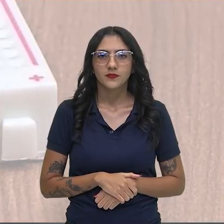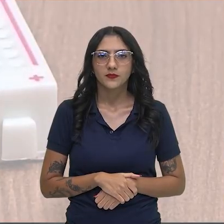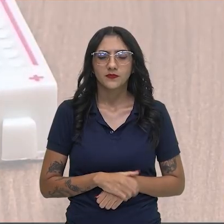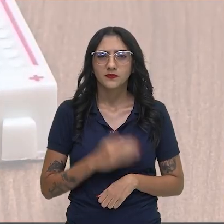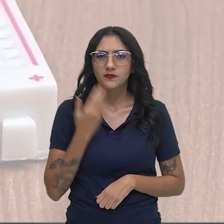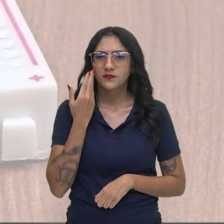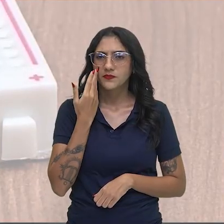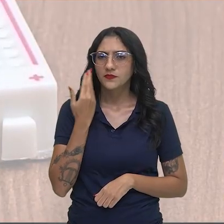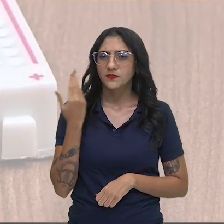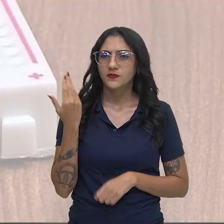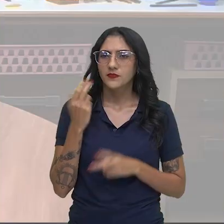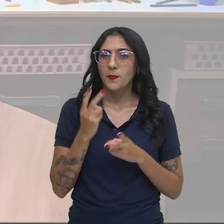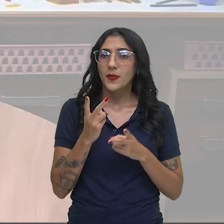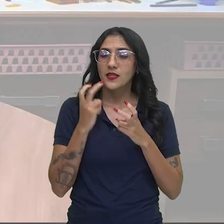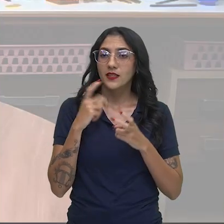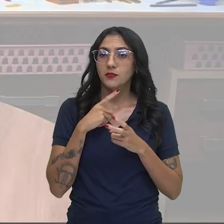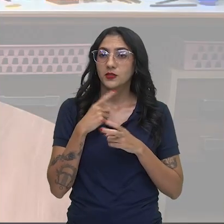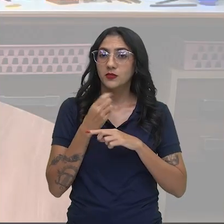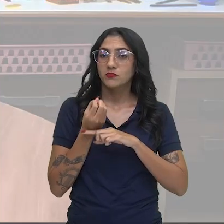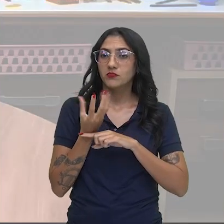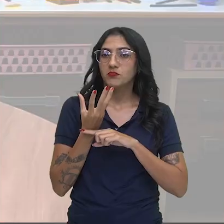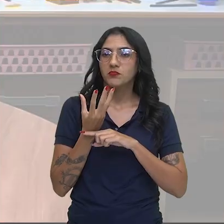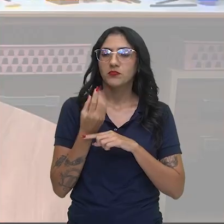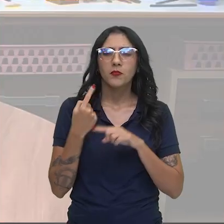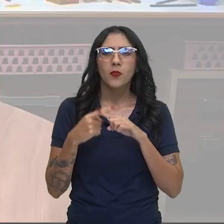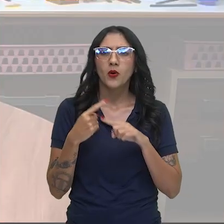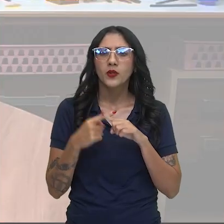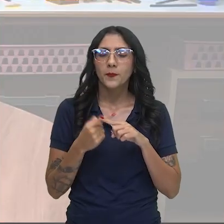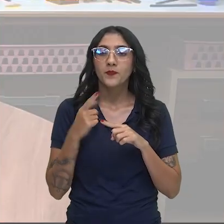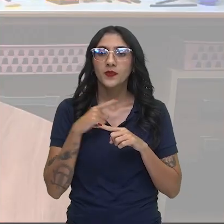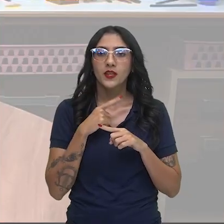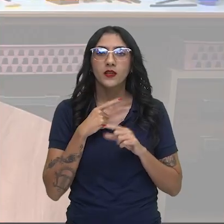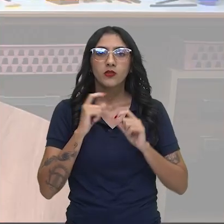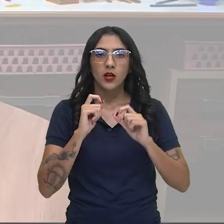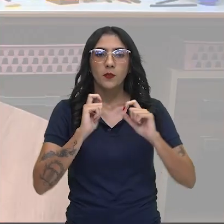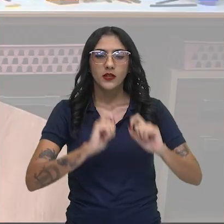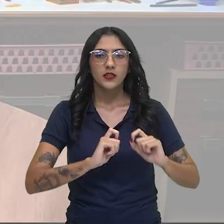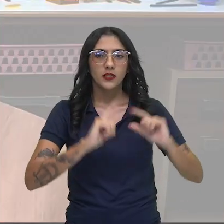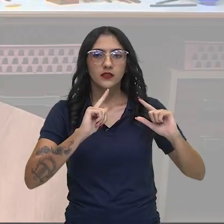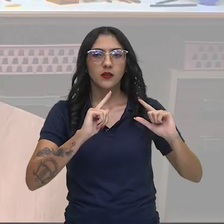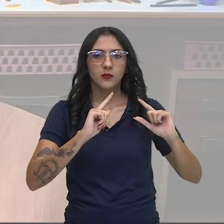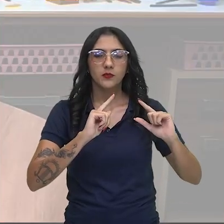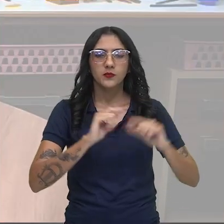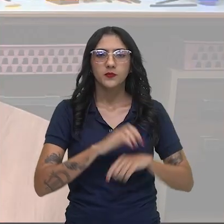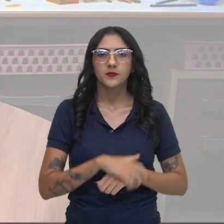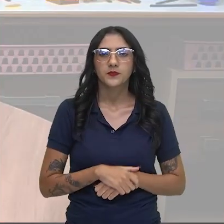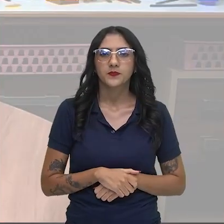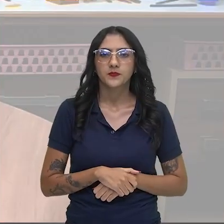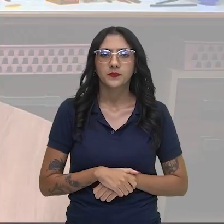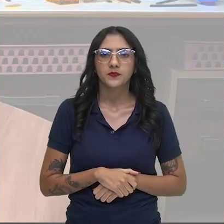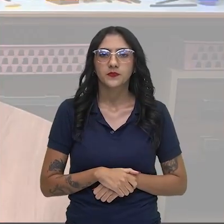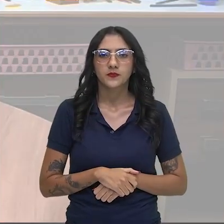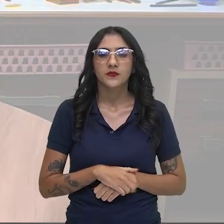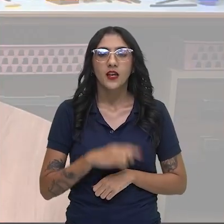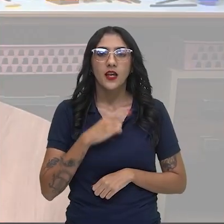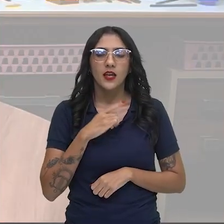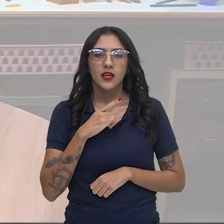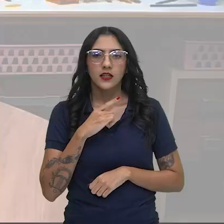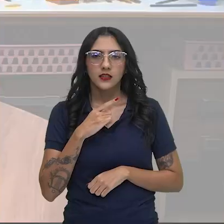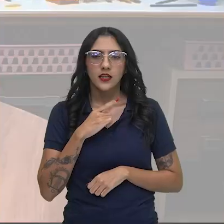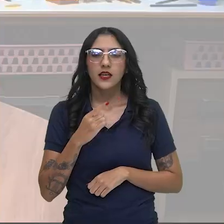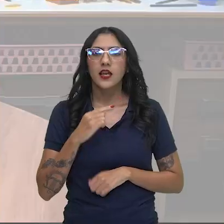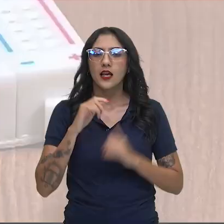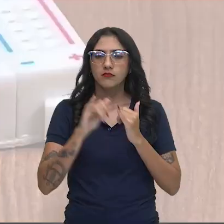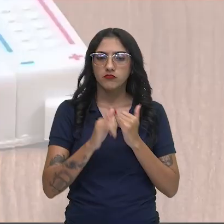Percebam que o LED acendeu, porque teve aqui uma conexão. Houve aqui, você percebe que há essa passagem.